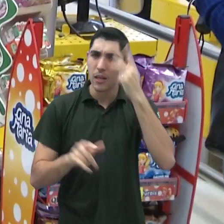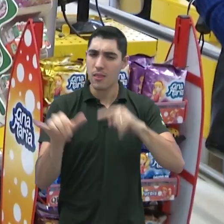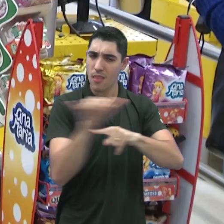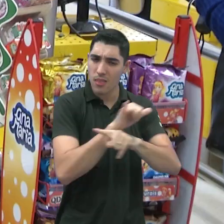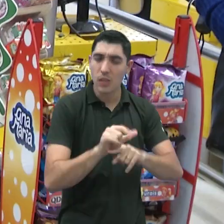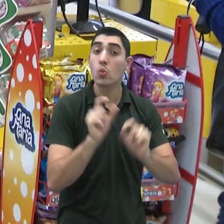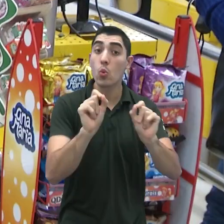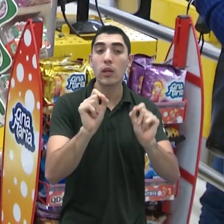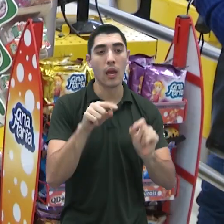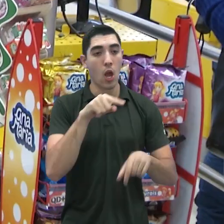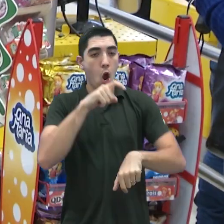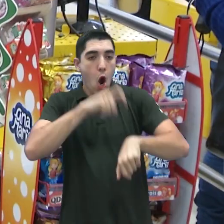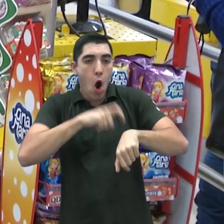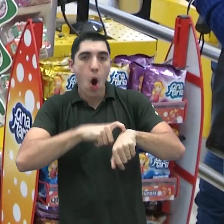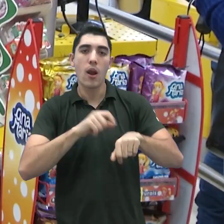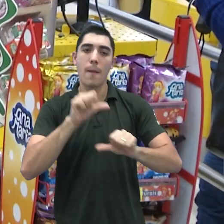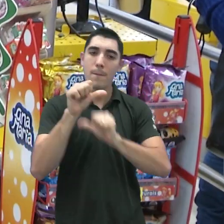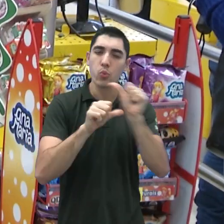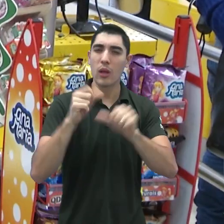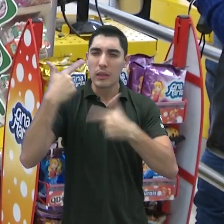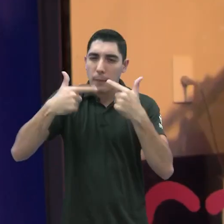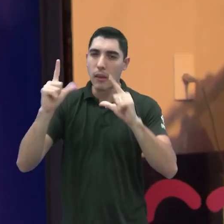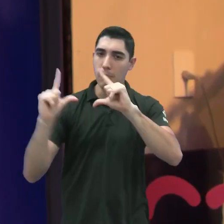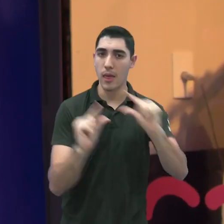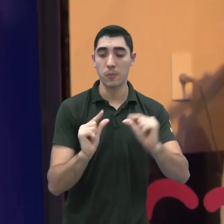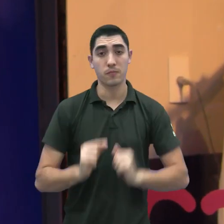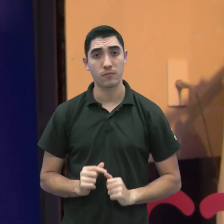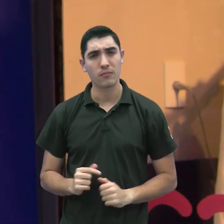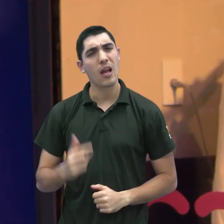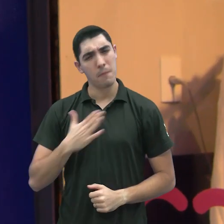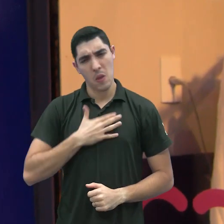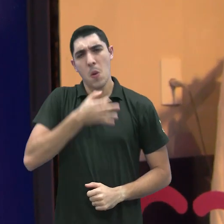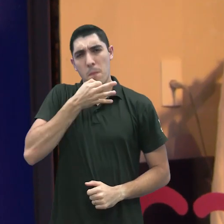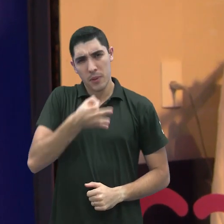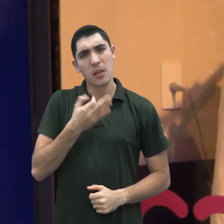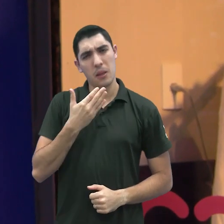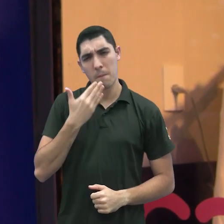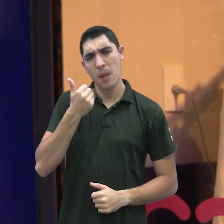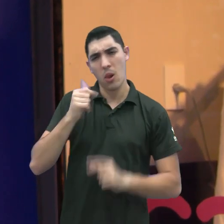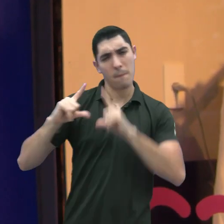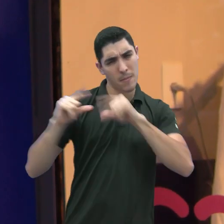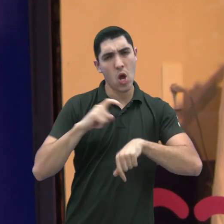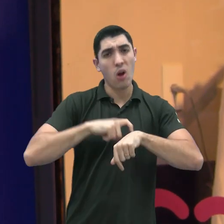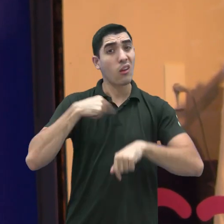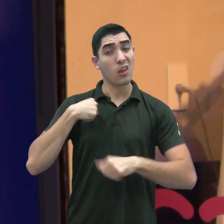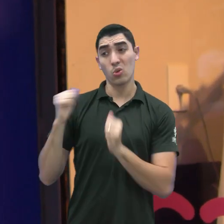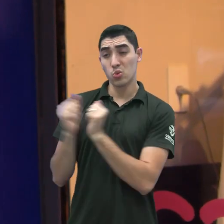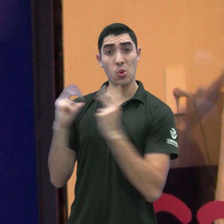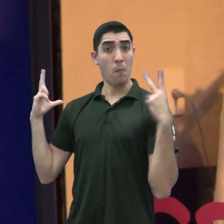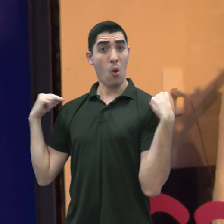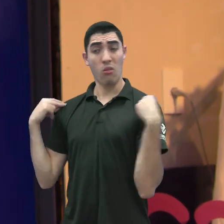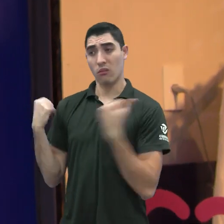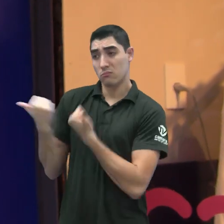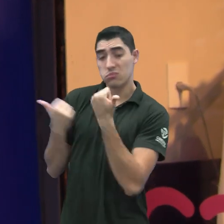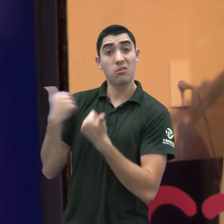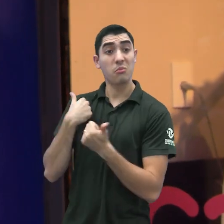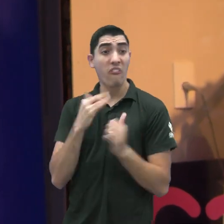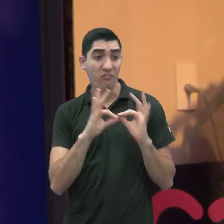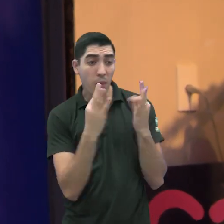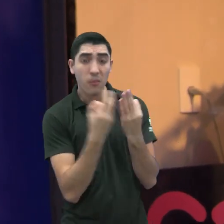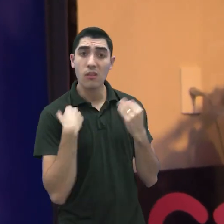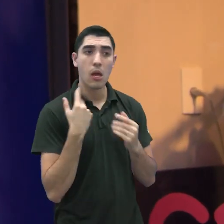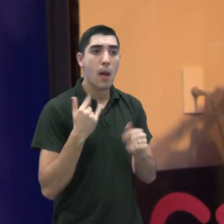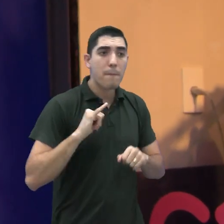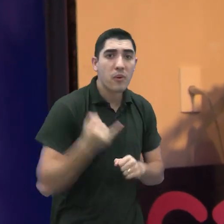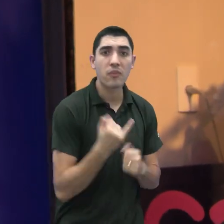para equilibrar a vida profissional e pessoal. Ela tem que ser reduzida, Eu passo mais tempo com o meu motorista no trabalho do que com a minha família. Eu não consigo